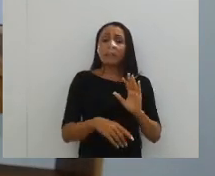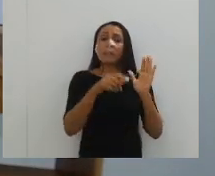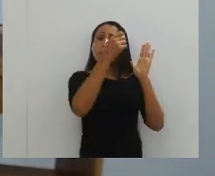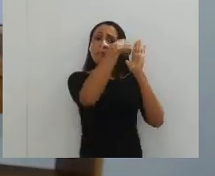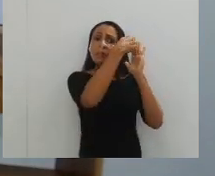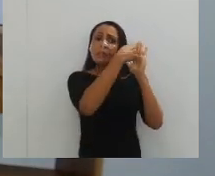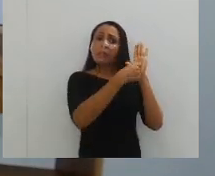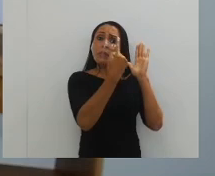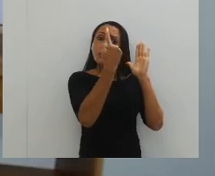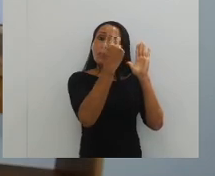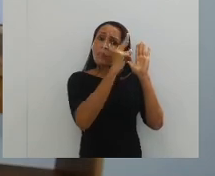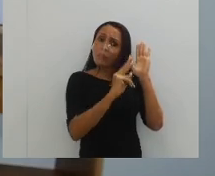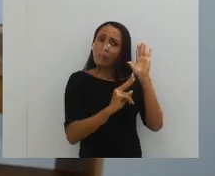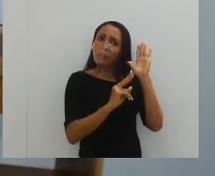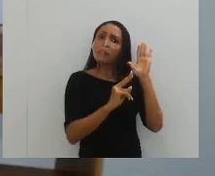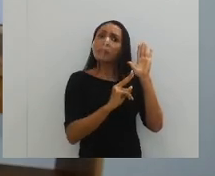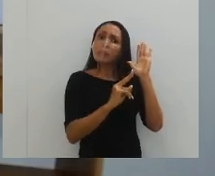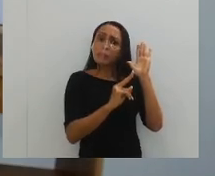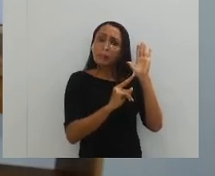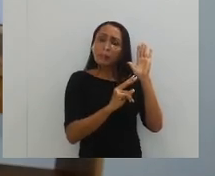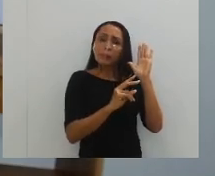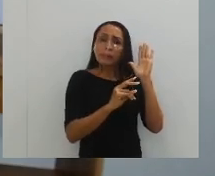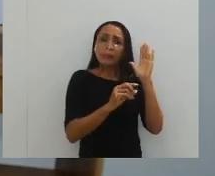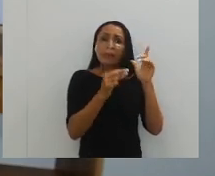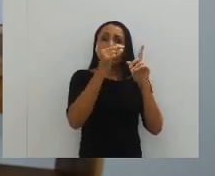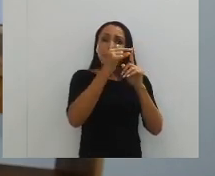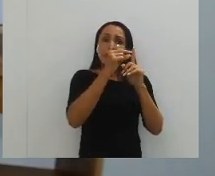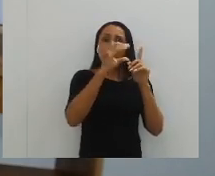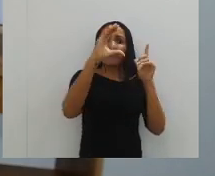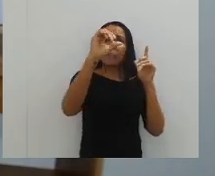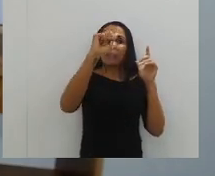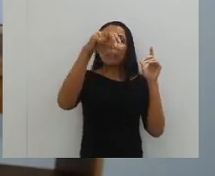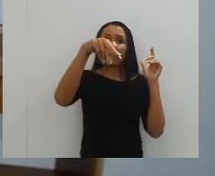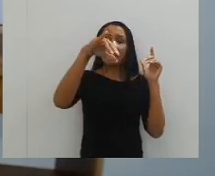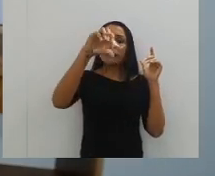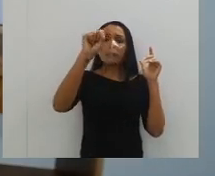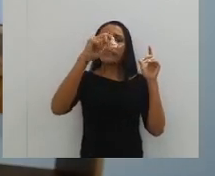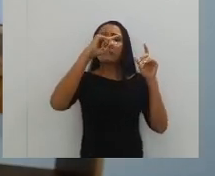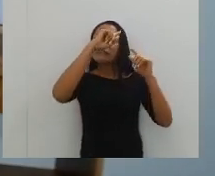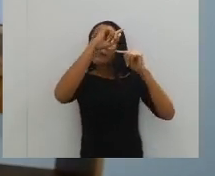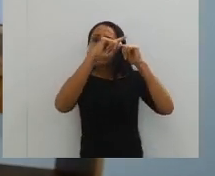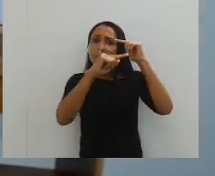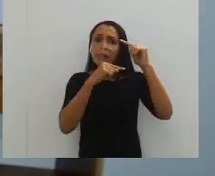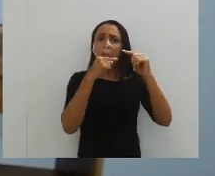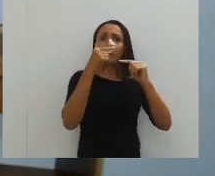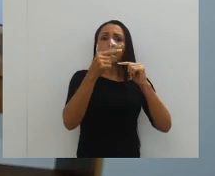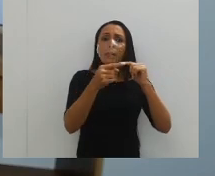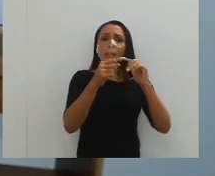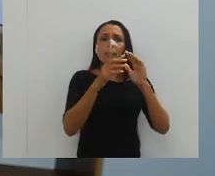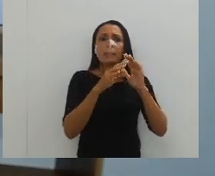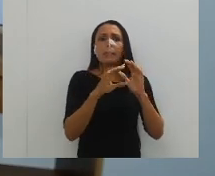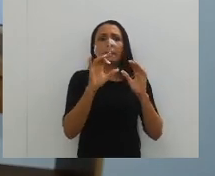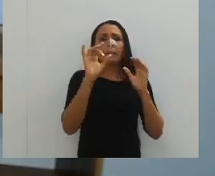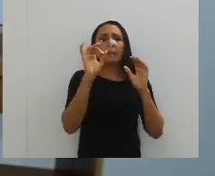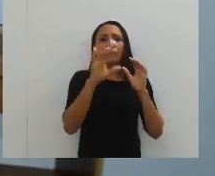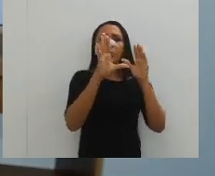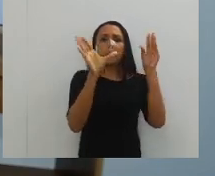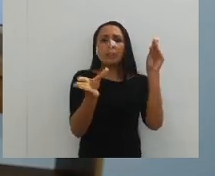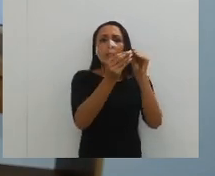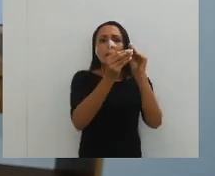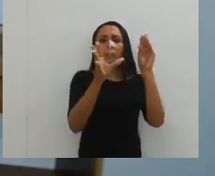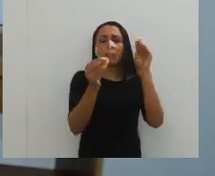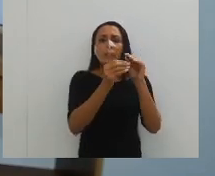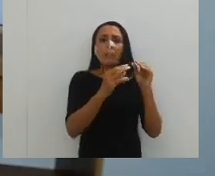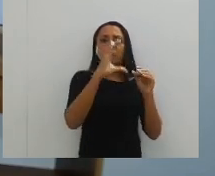vez a palavra canis, você escreve uma vez a palavra canis, e depois, ei menino, olha pra mim, e depois você só vai abreviando, C